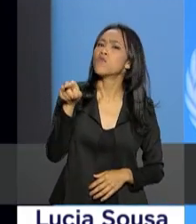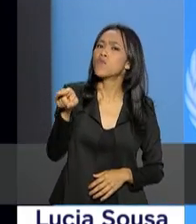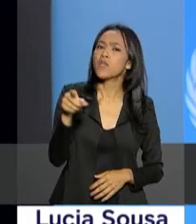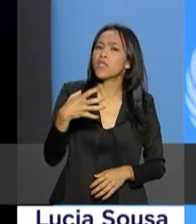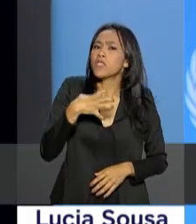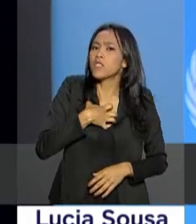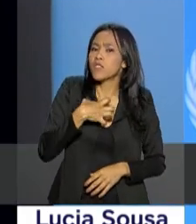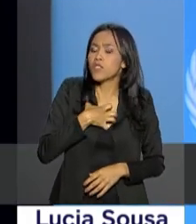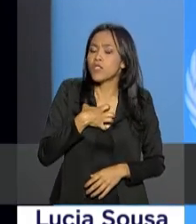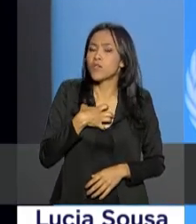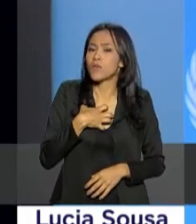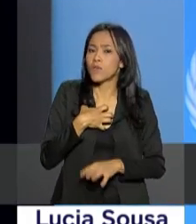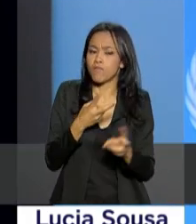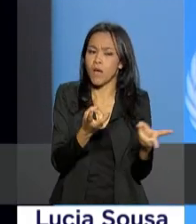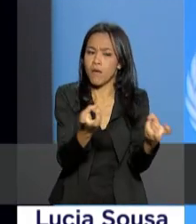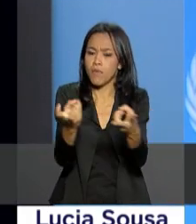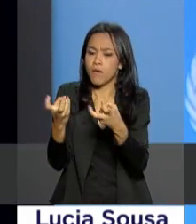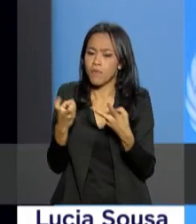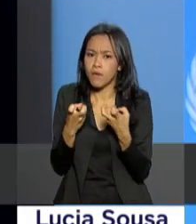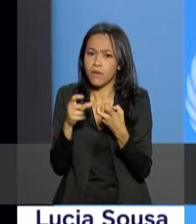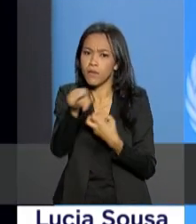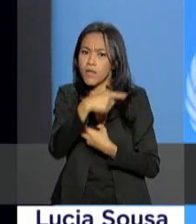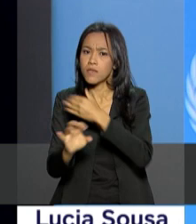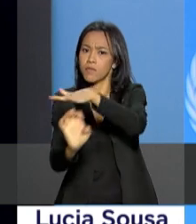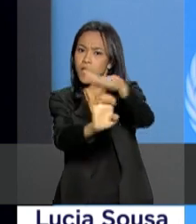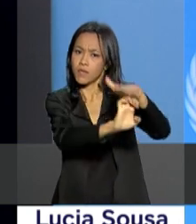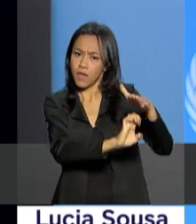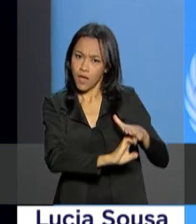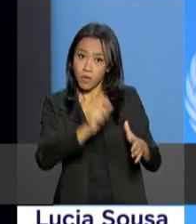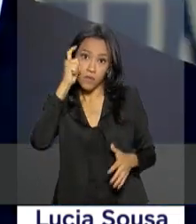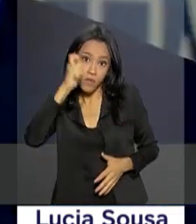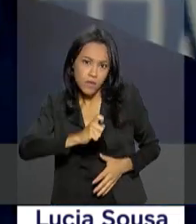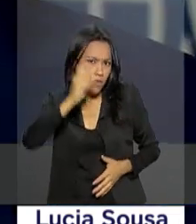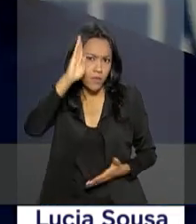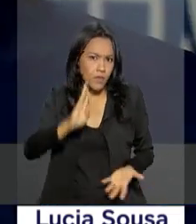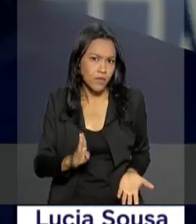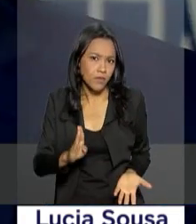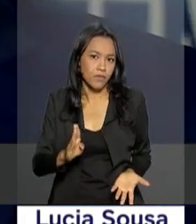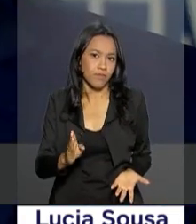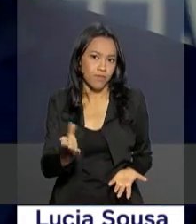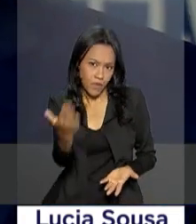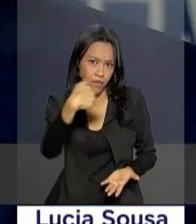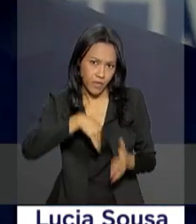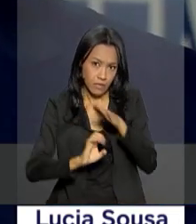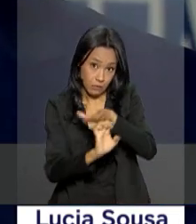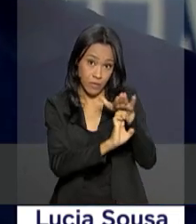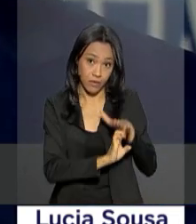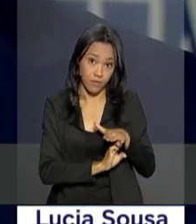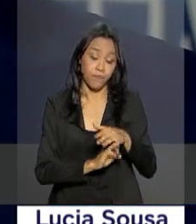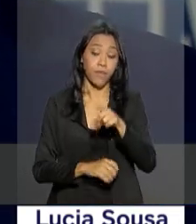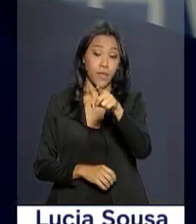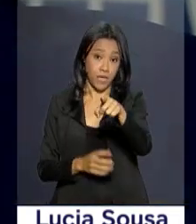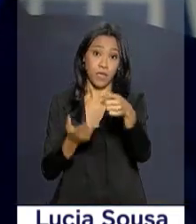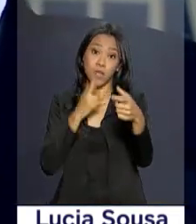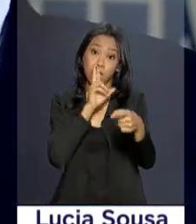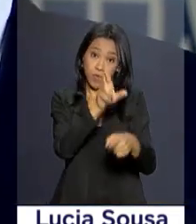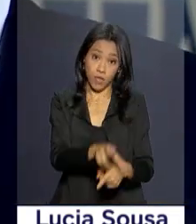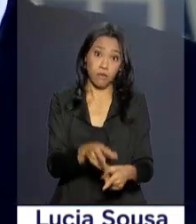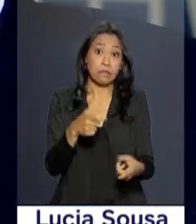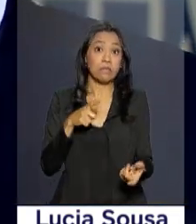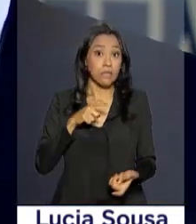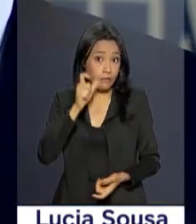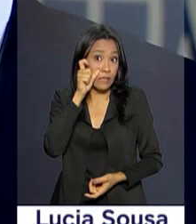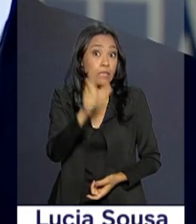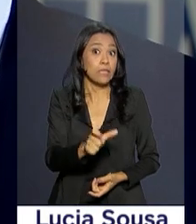desses empresários com relação aos investimentos no brasil eo interesse muito grande pelo país você sabe